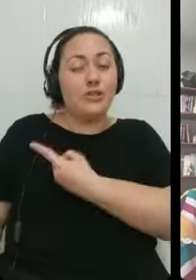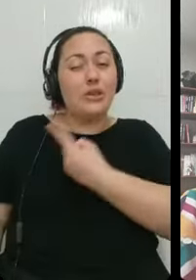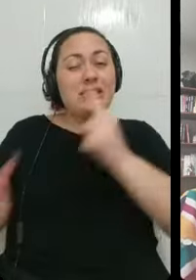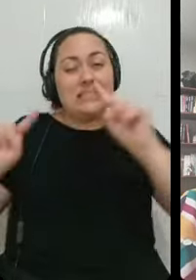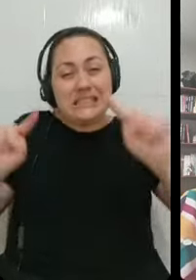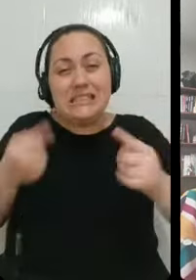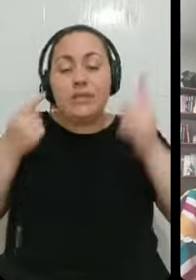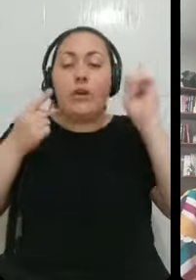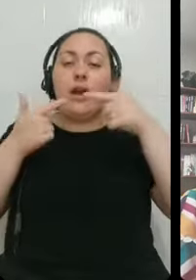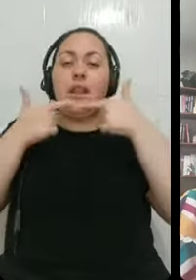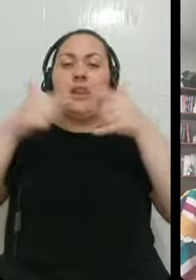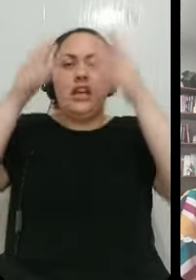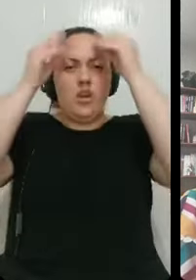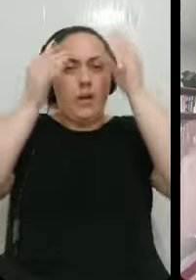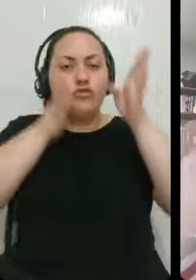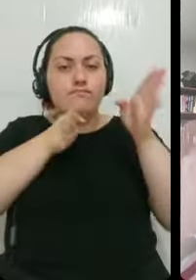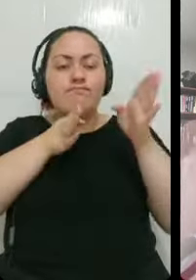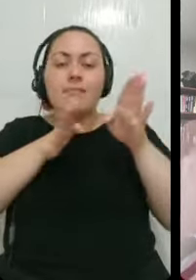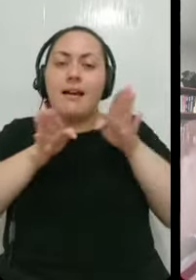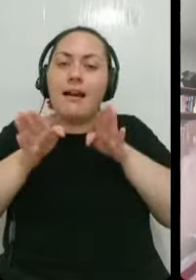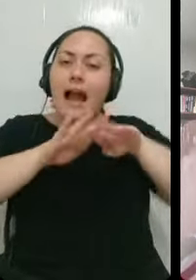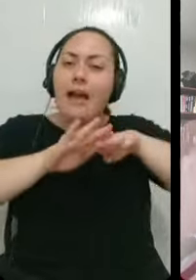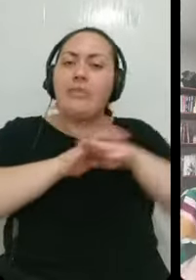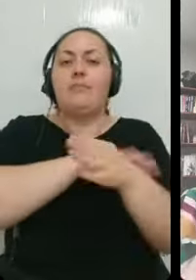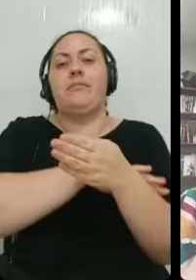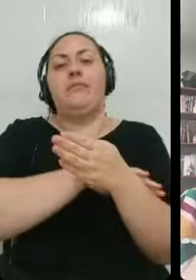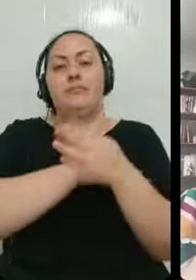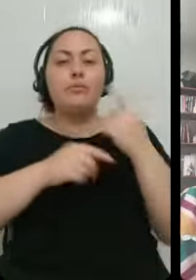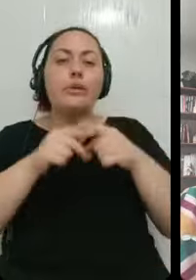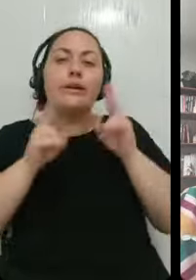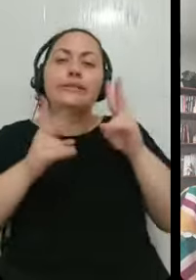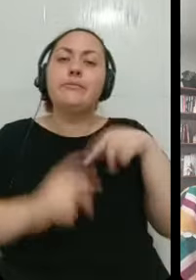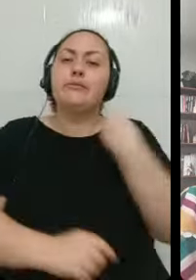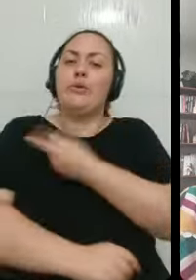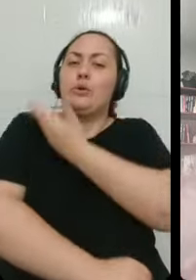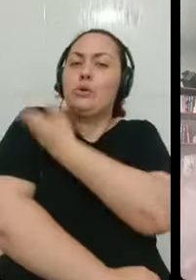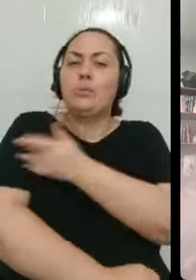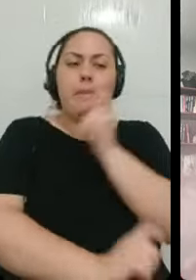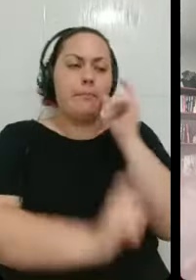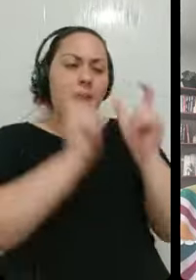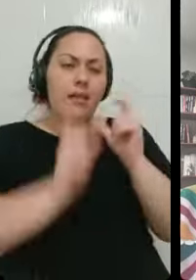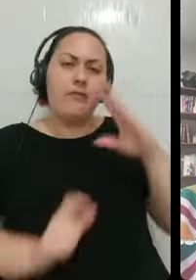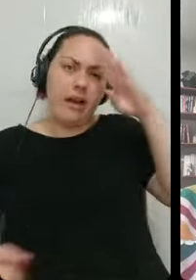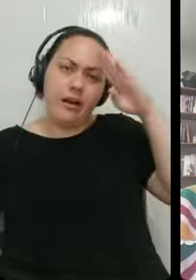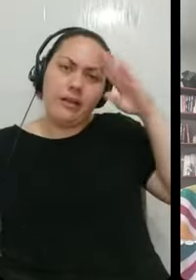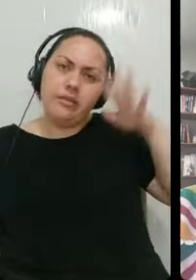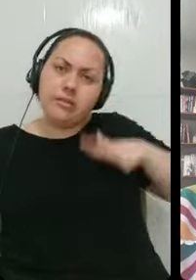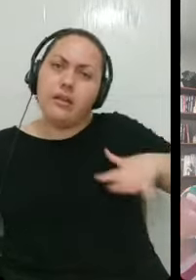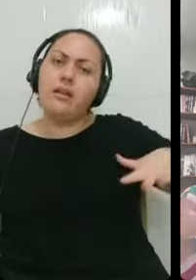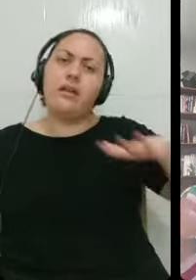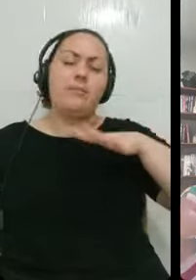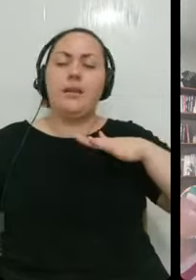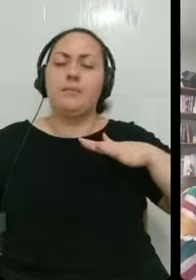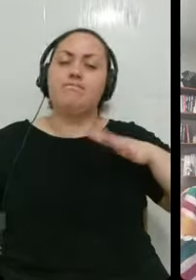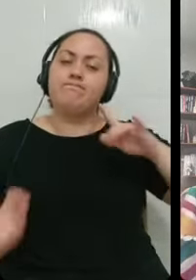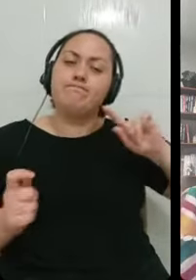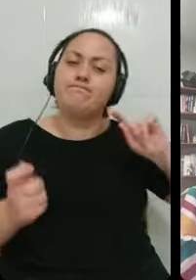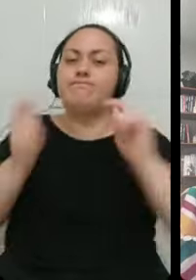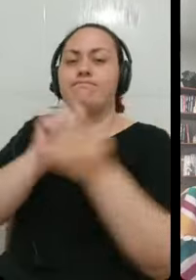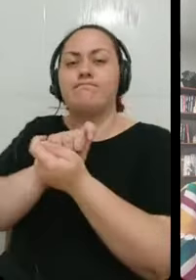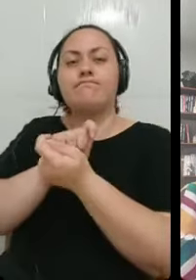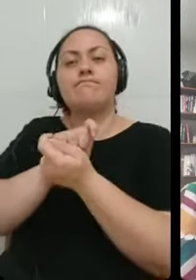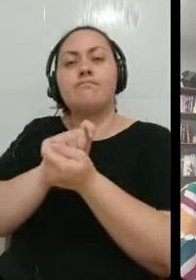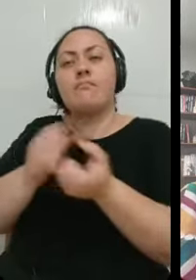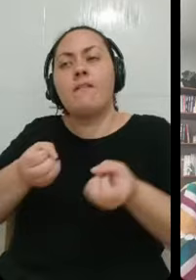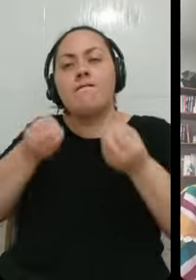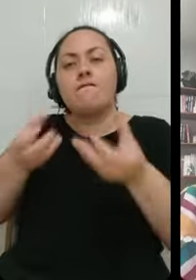termo técnico, né, do que a gente está acostumado no nosso dia a dia, para transferir essa informação para uma linguagem que